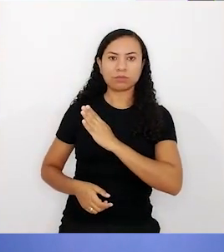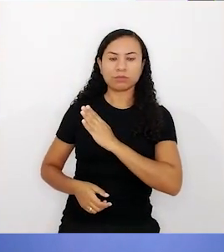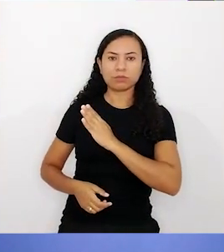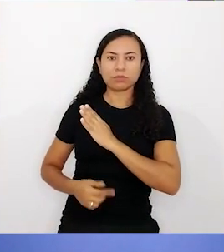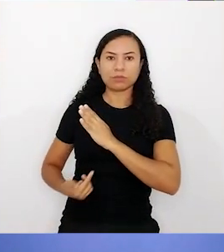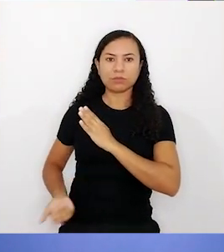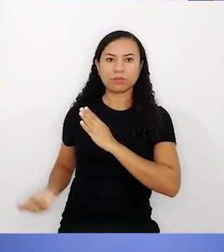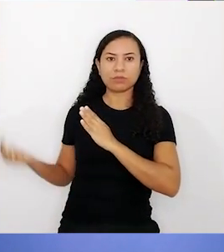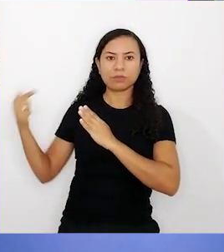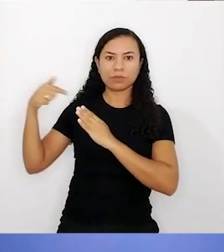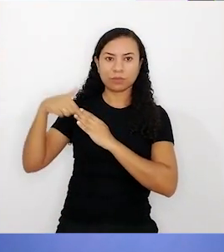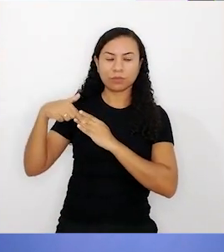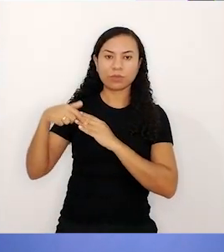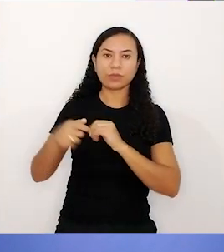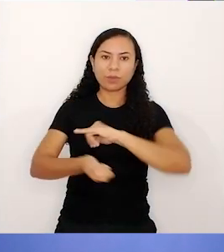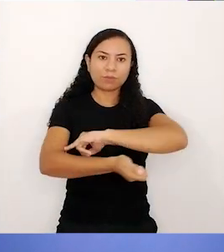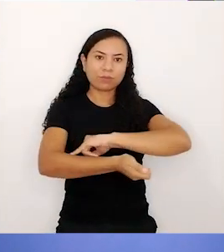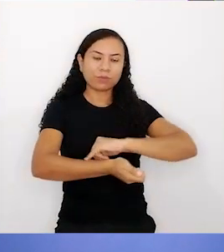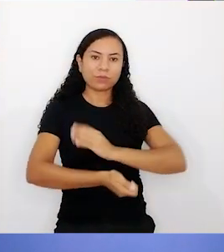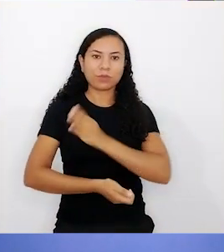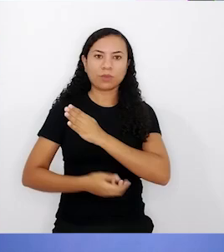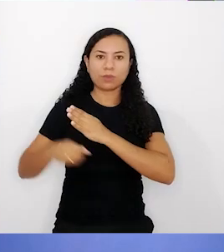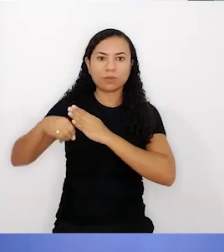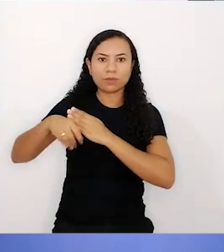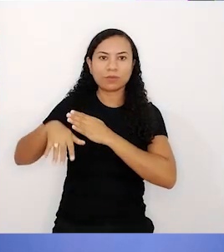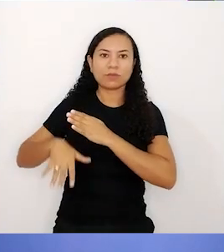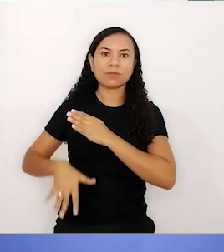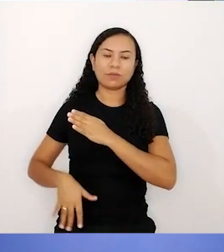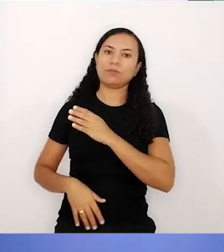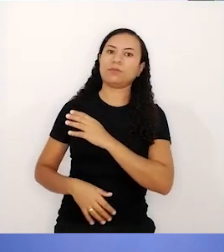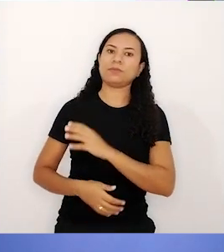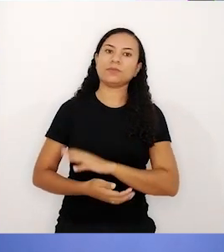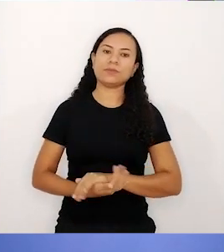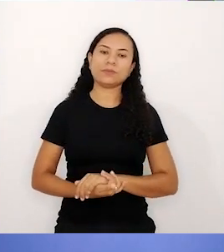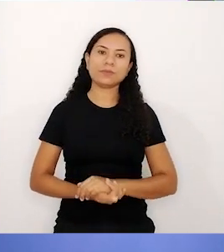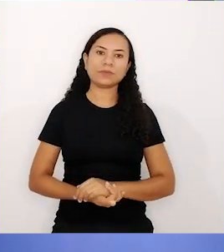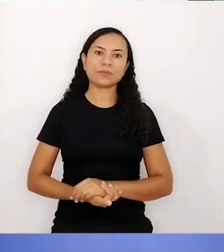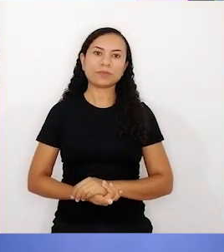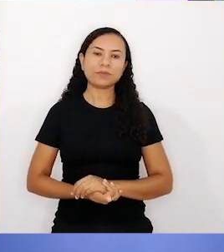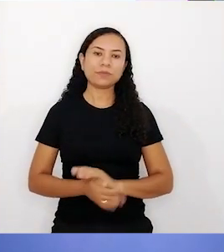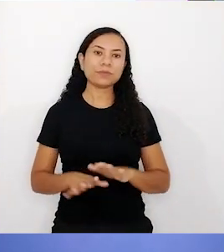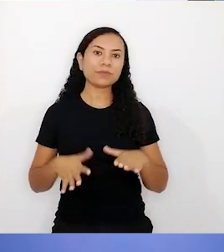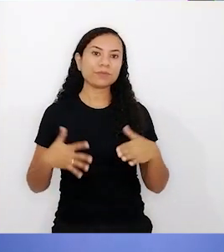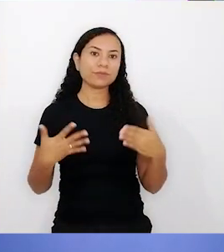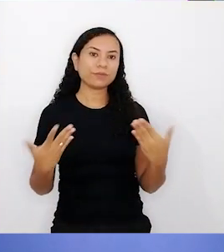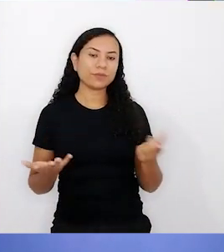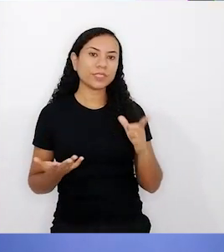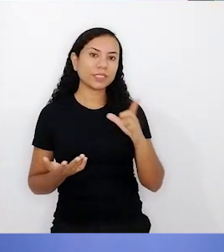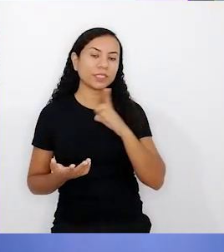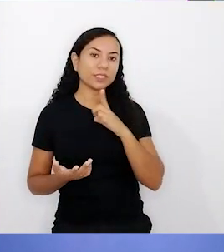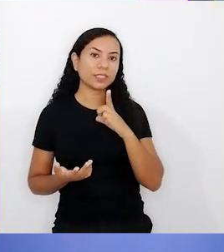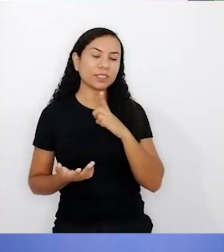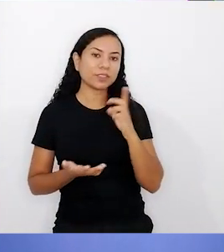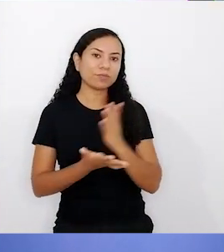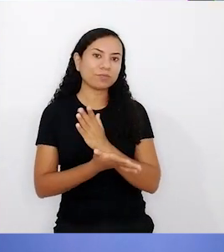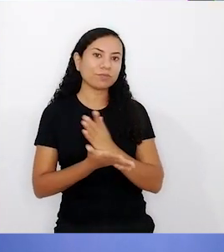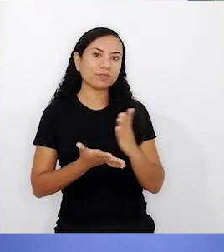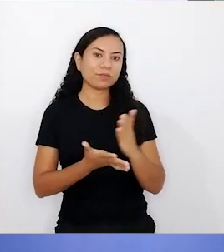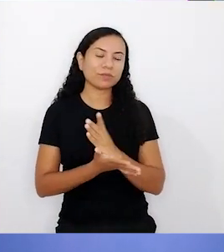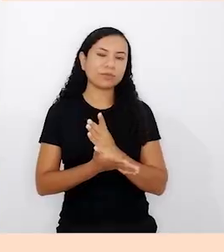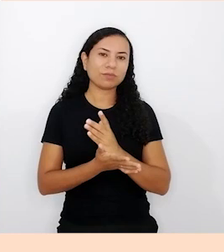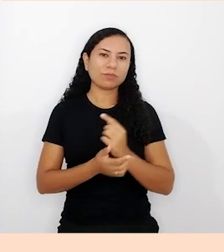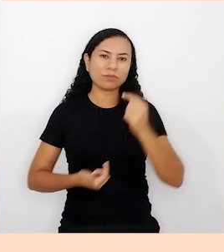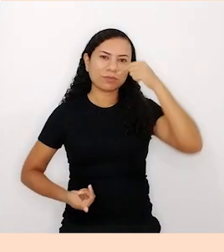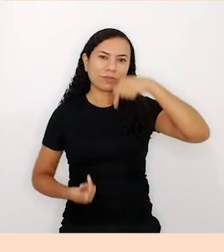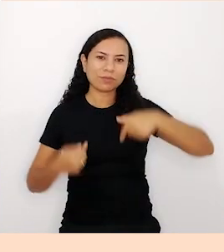as artérias recebem o sangue deste órgão. Apesar de, lá na pequena